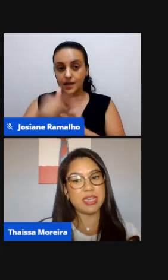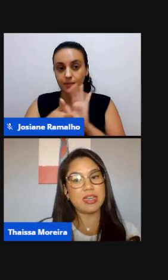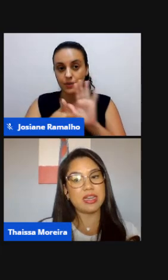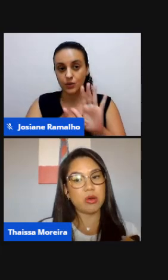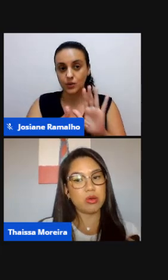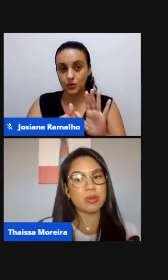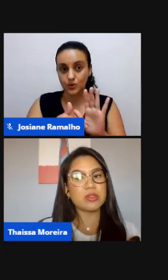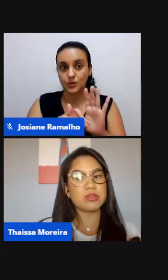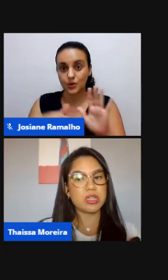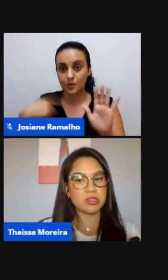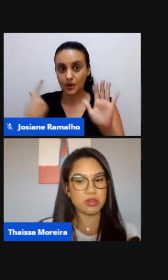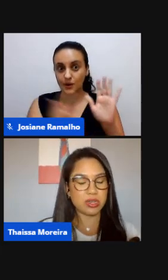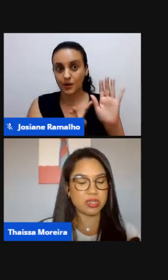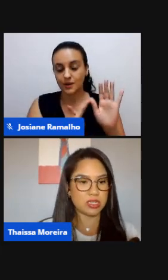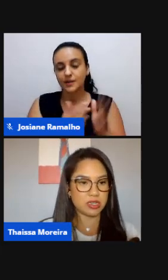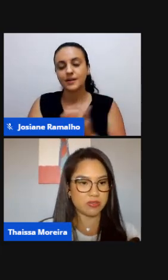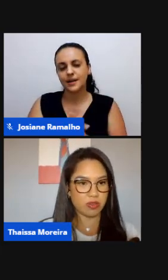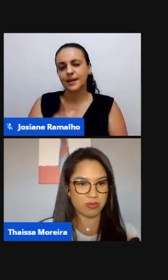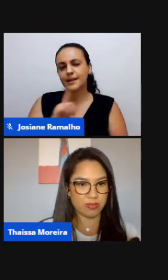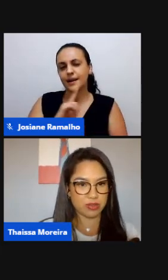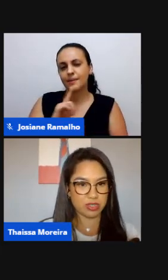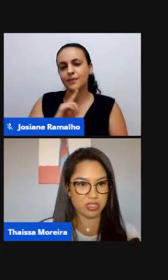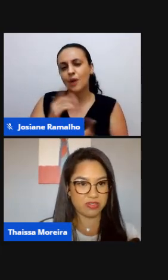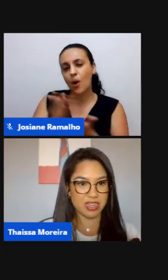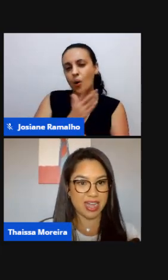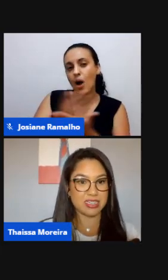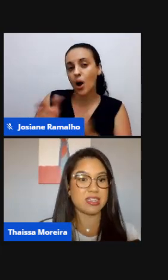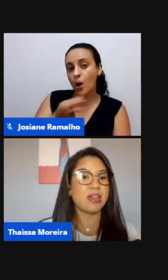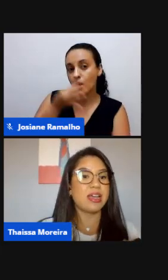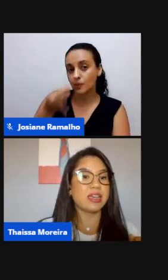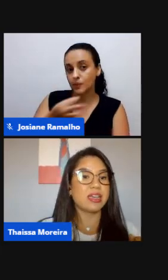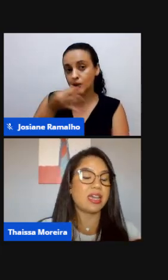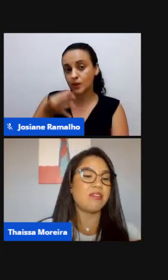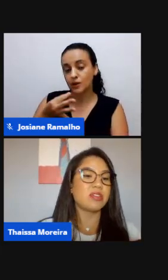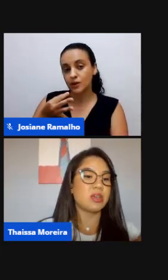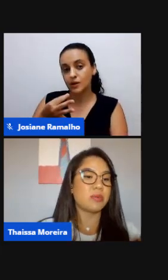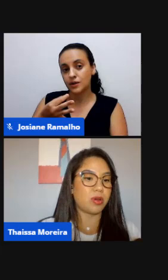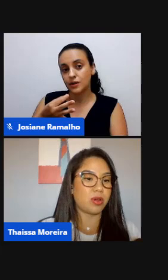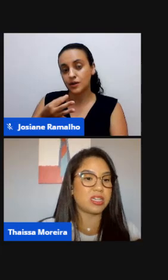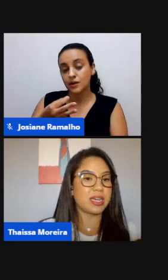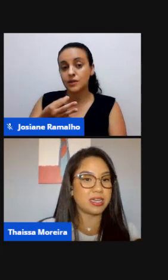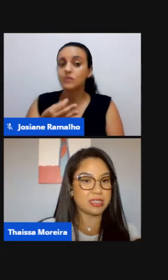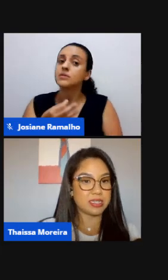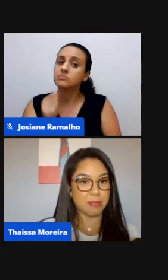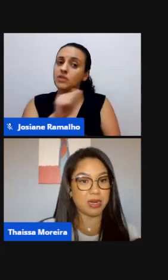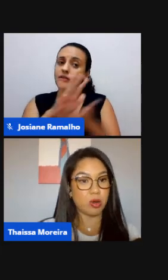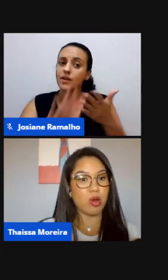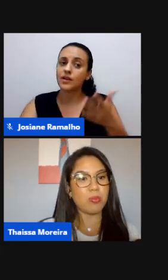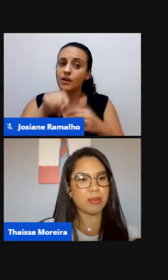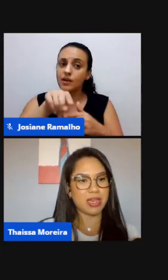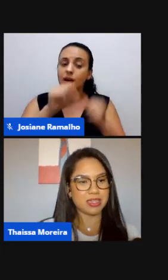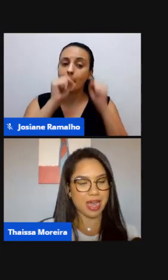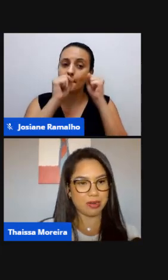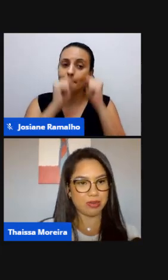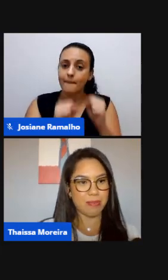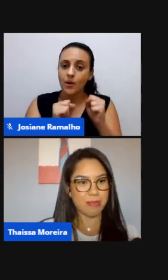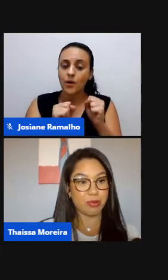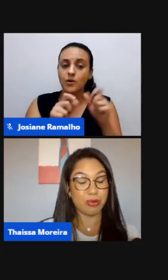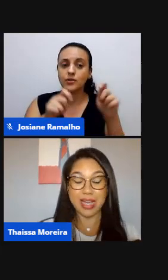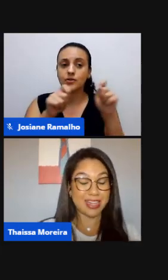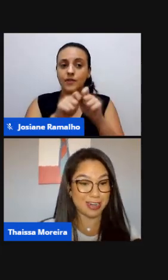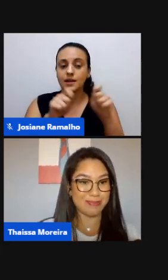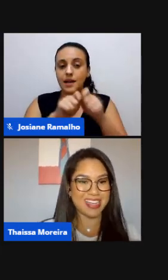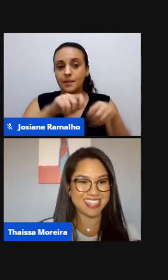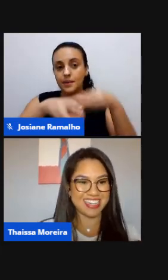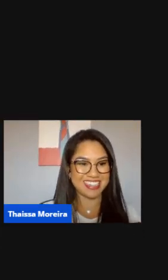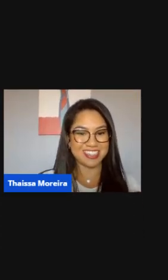temos aqui algumas sugestões de desenvolvimento de atividades que você pode realizar para complementar